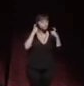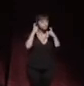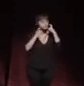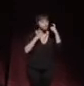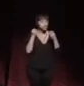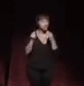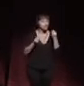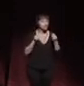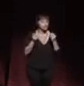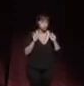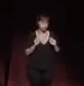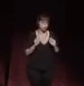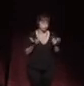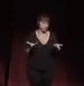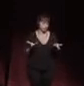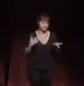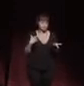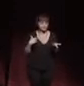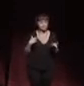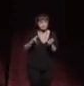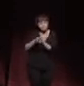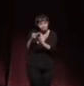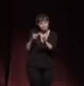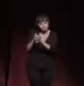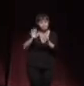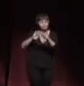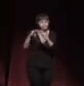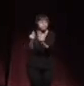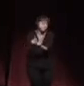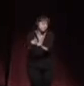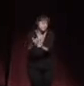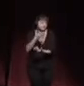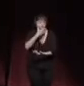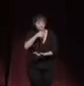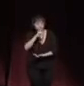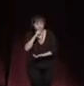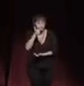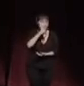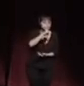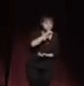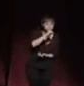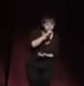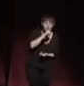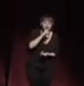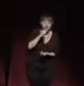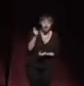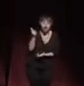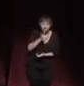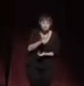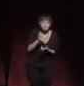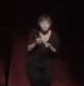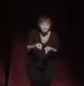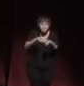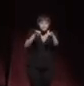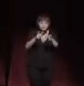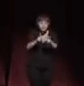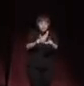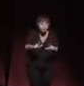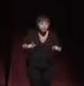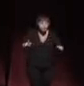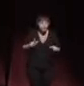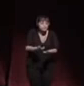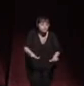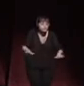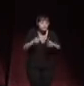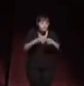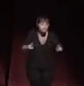que todas as famílias, todos os pais e mães possam atingir esse estado de percepção da linguagem, da música,